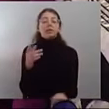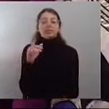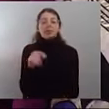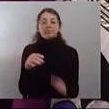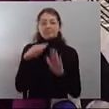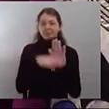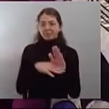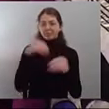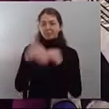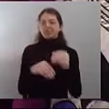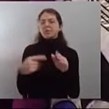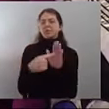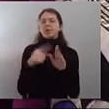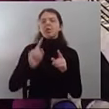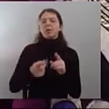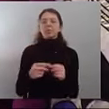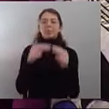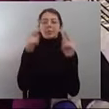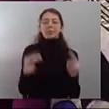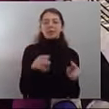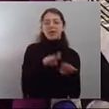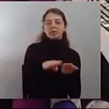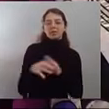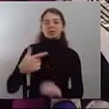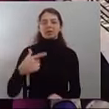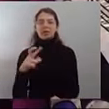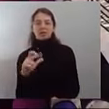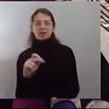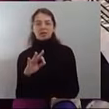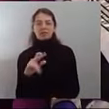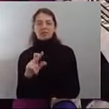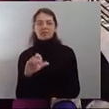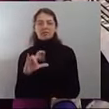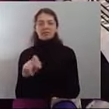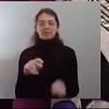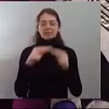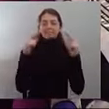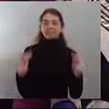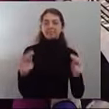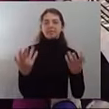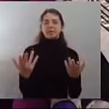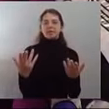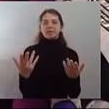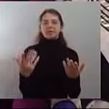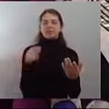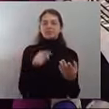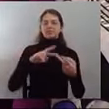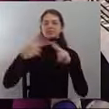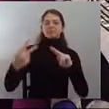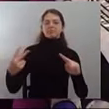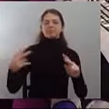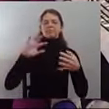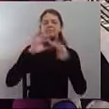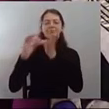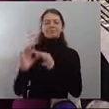eleitoral? A ponte de Algés para a Trafaria. Querem ver que não é preciso articulação intermunicipal para isto? Oeiras já é tão